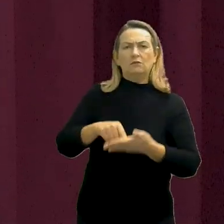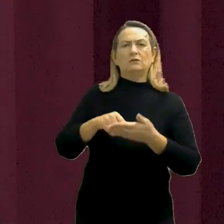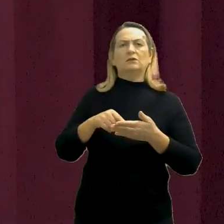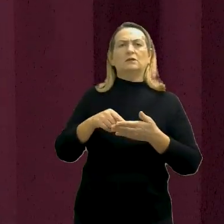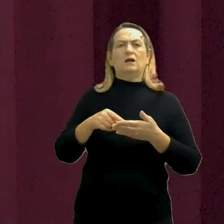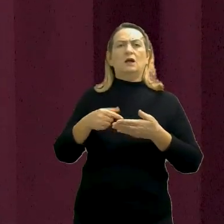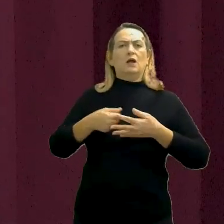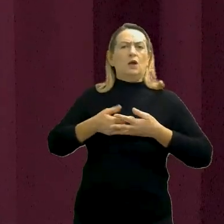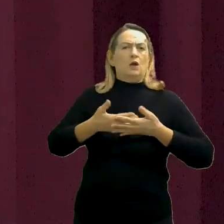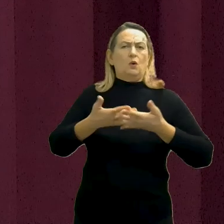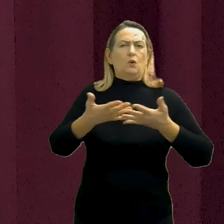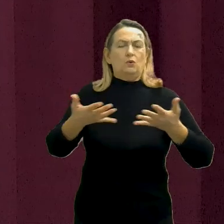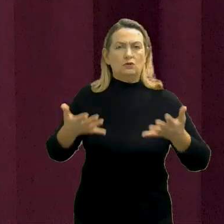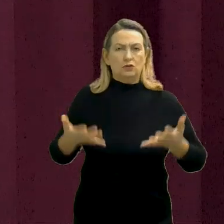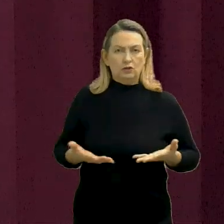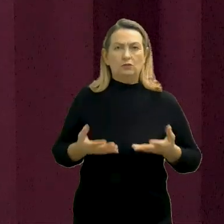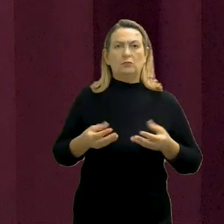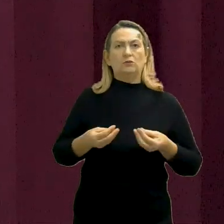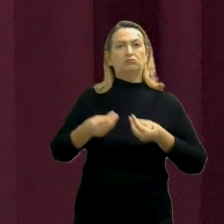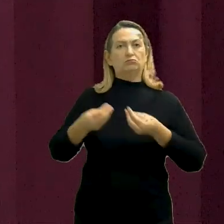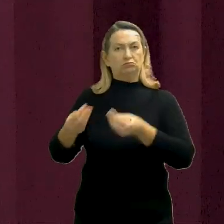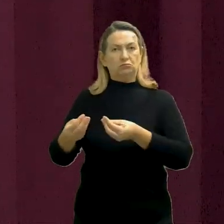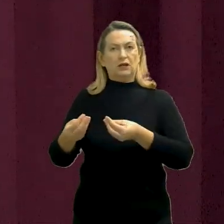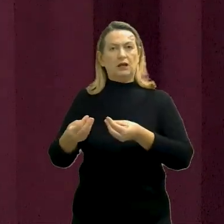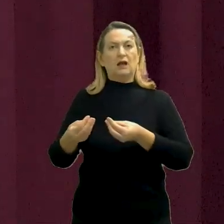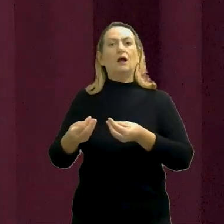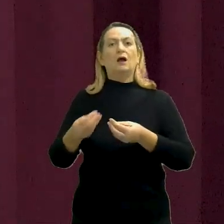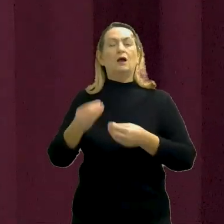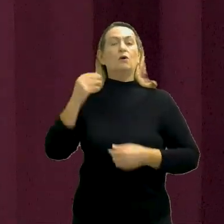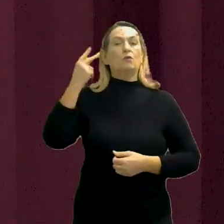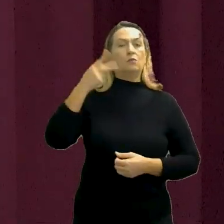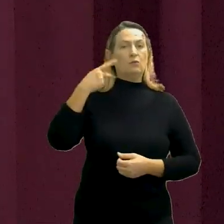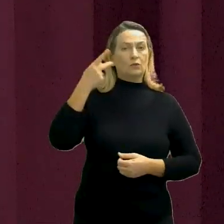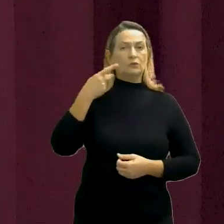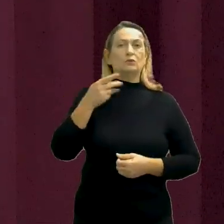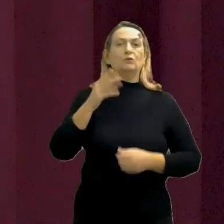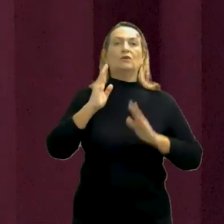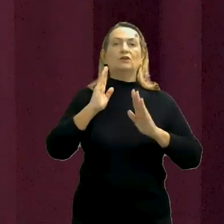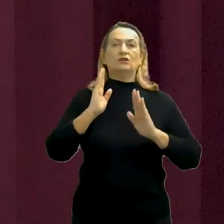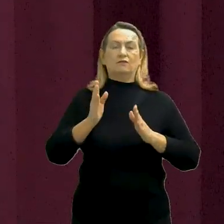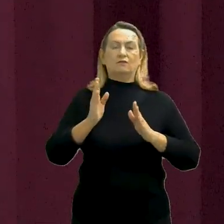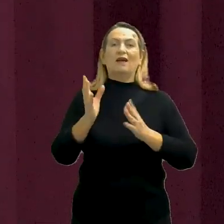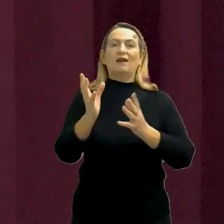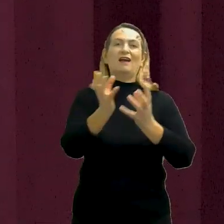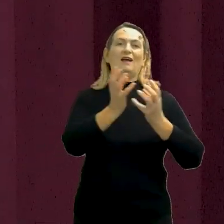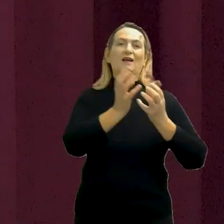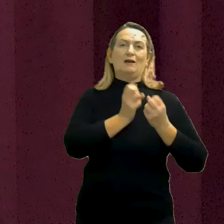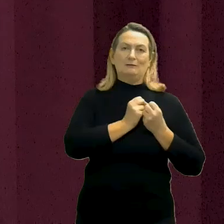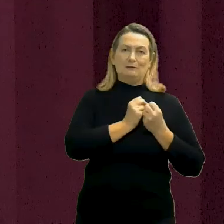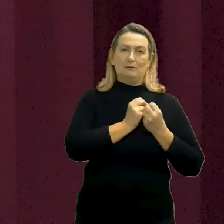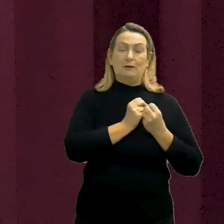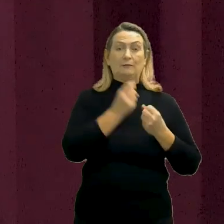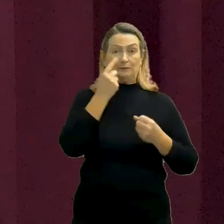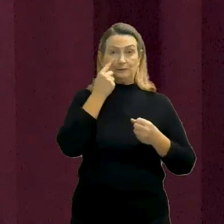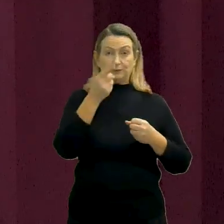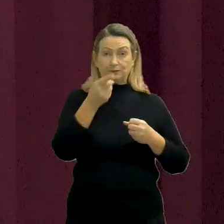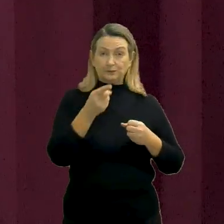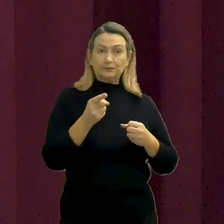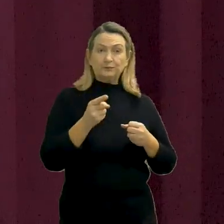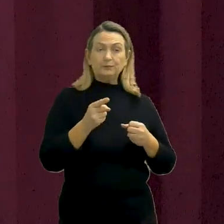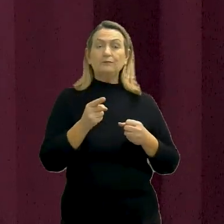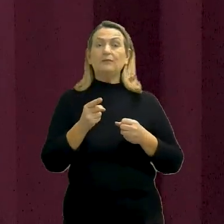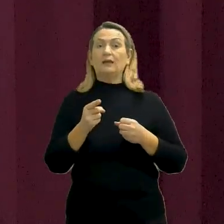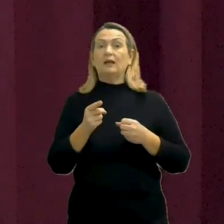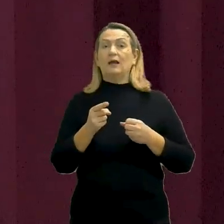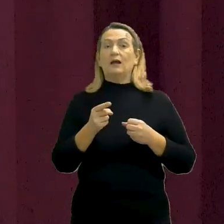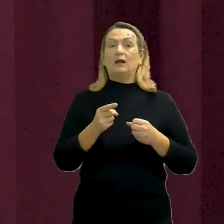promotor eleitoral Então essa tarefa de acompanhar as eleições né de ser um canal um